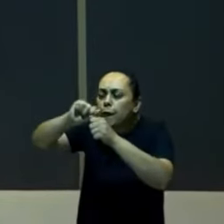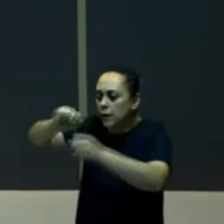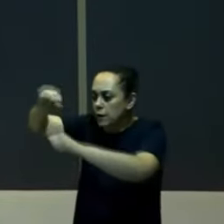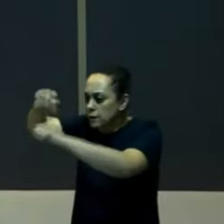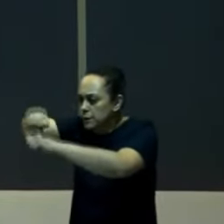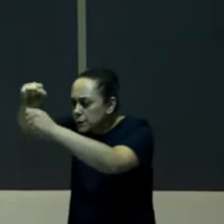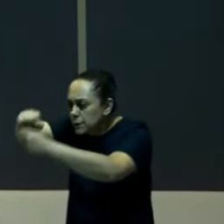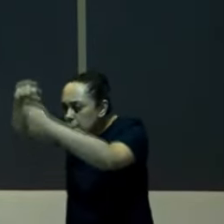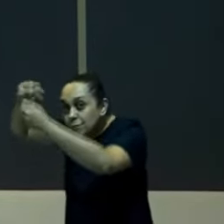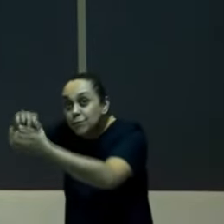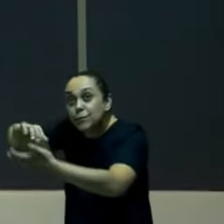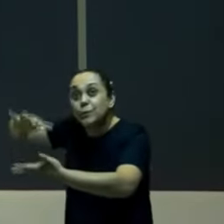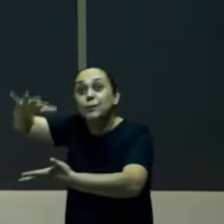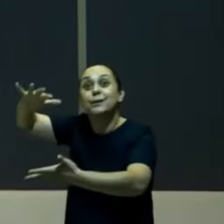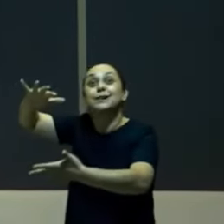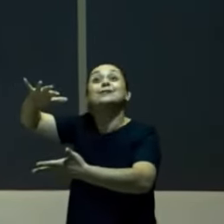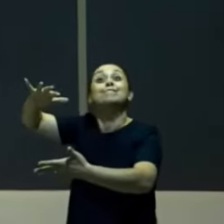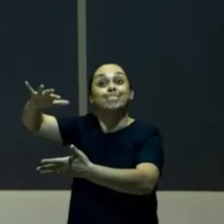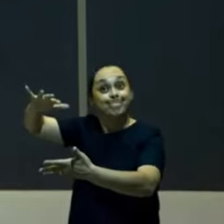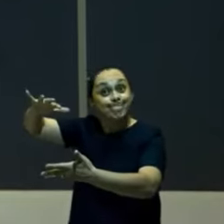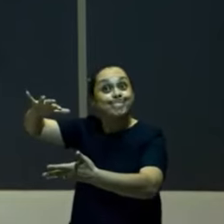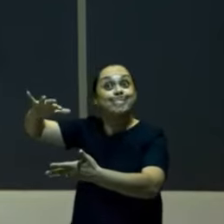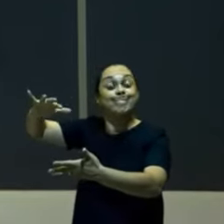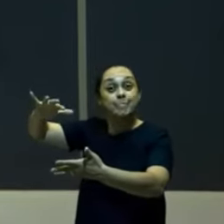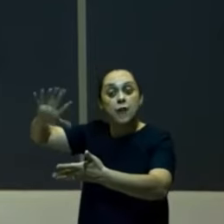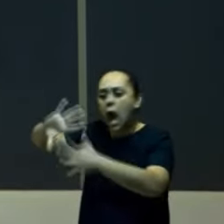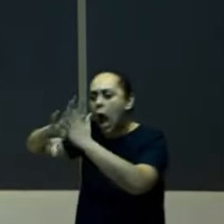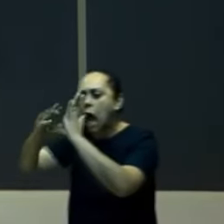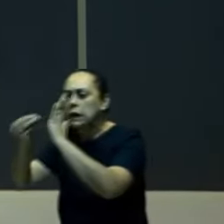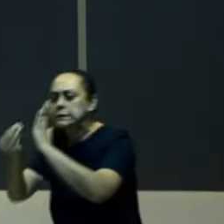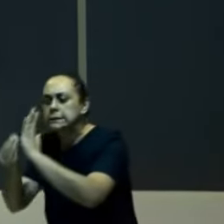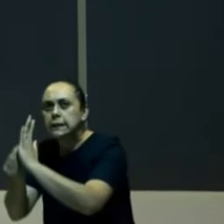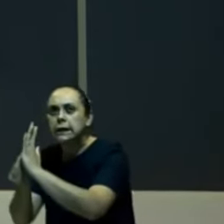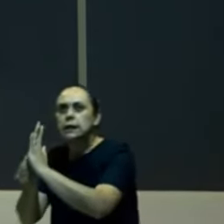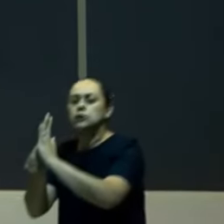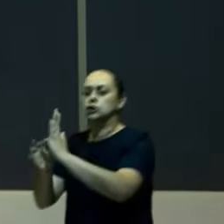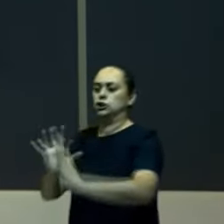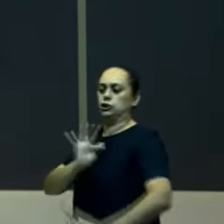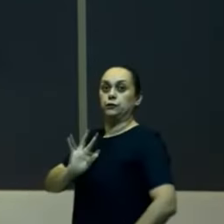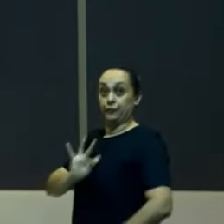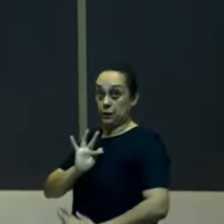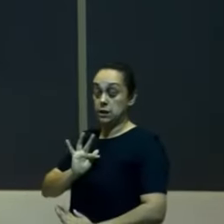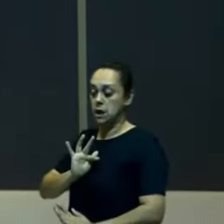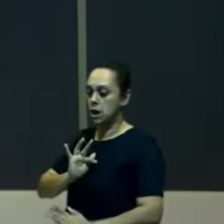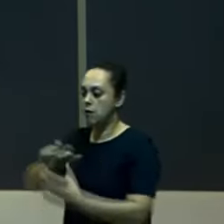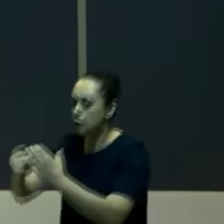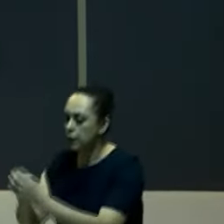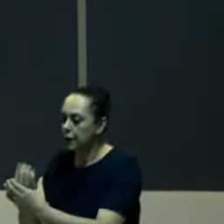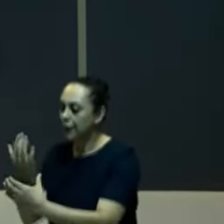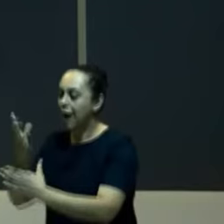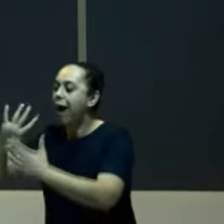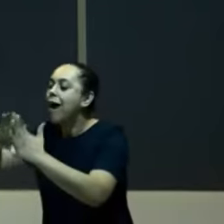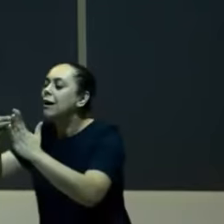A Bíblia nos fala que a igreja de Filipos foi fundada quando Paulo ministrava, e uma senhora chamada